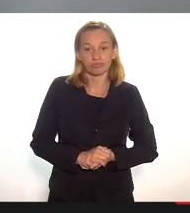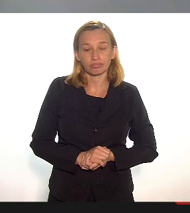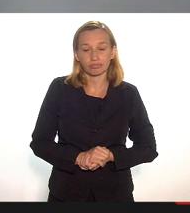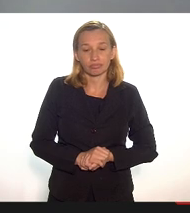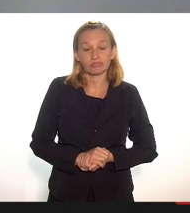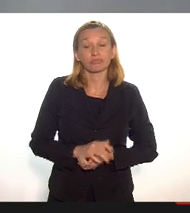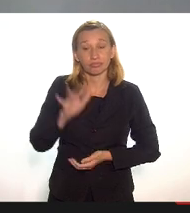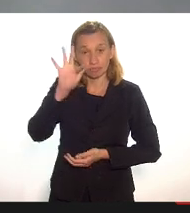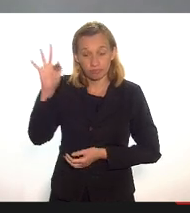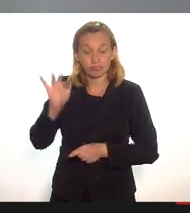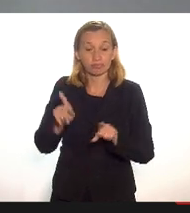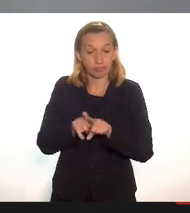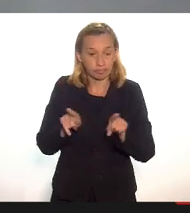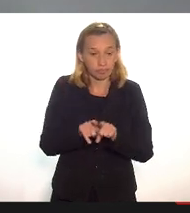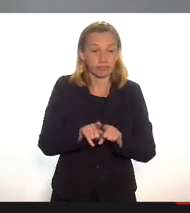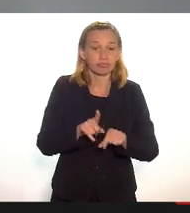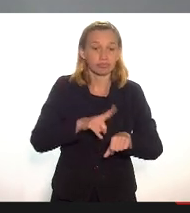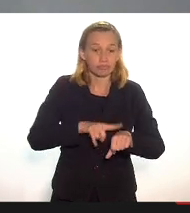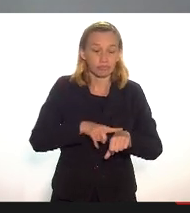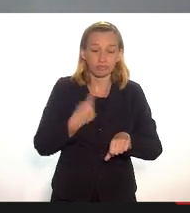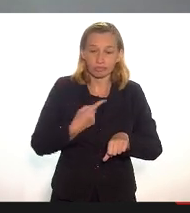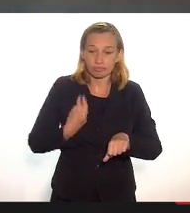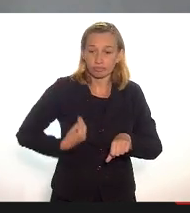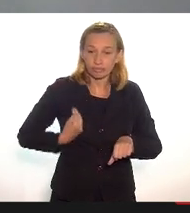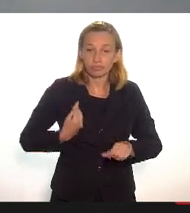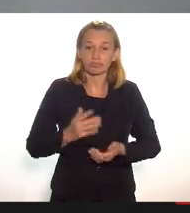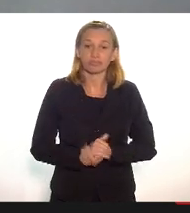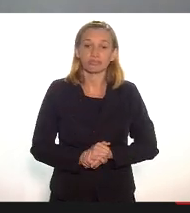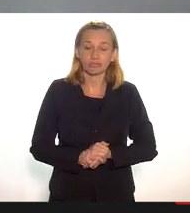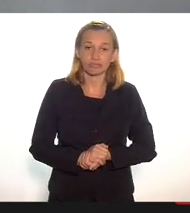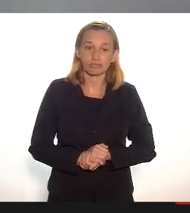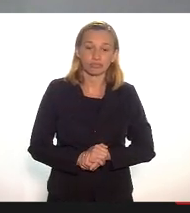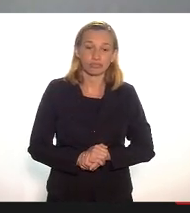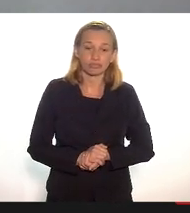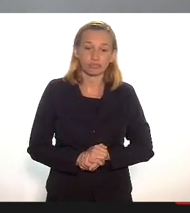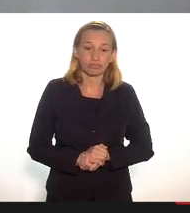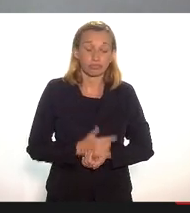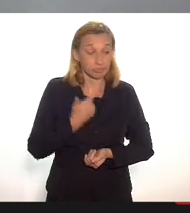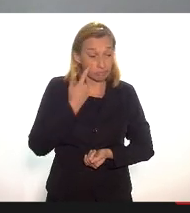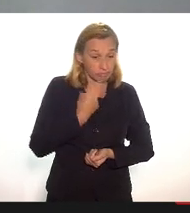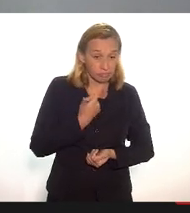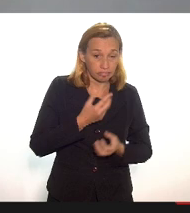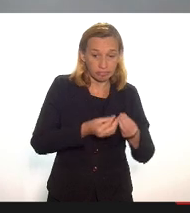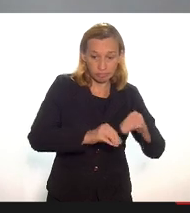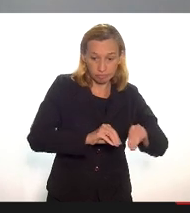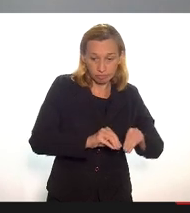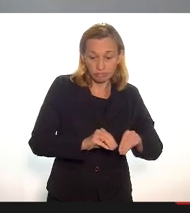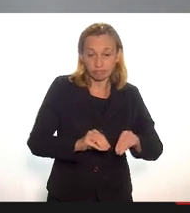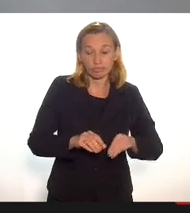da federal também, nesse momento em que a gente vê acentuando o desmonte dentro das